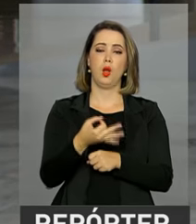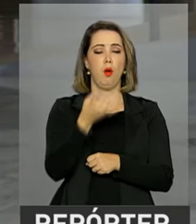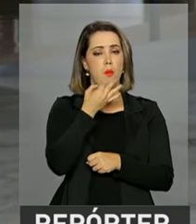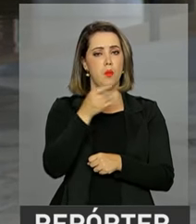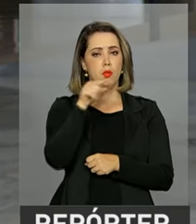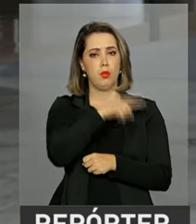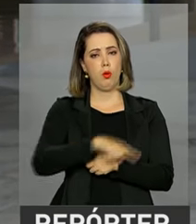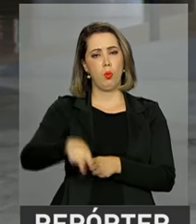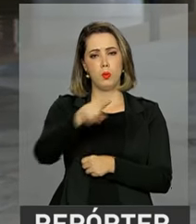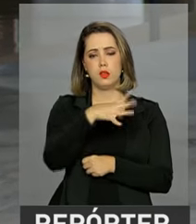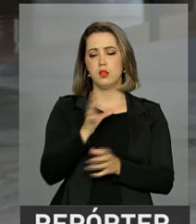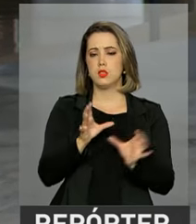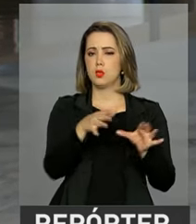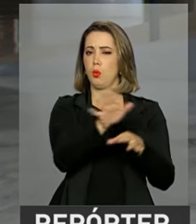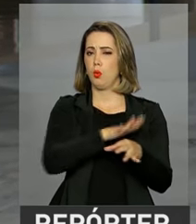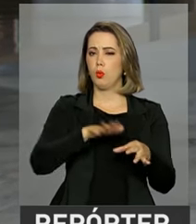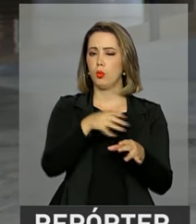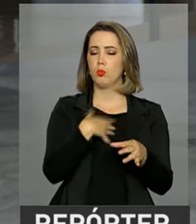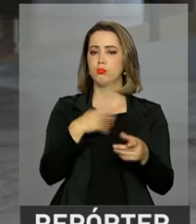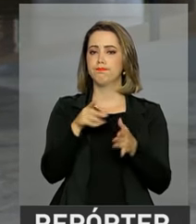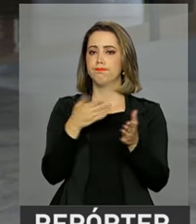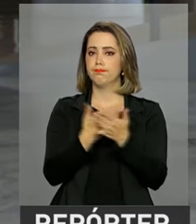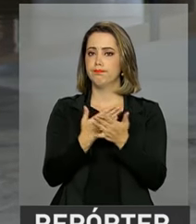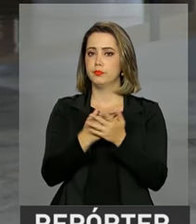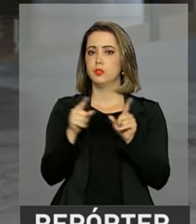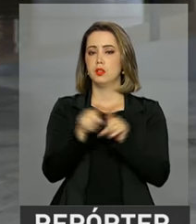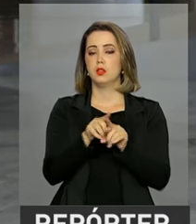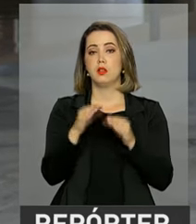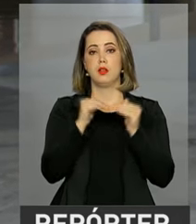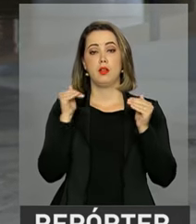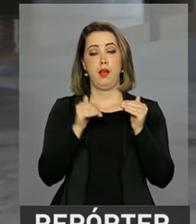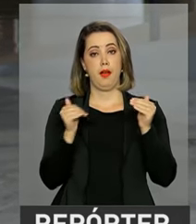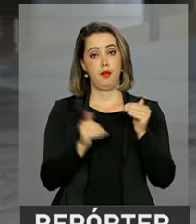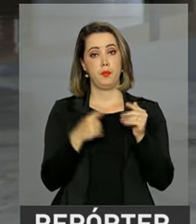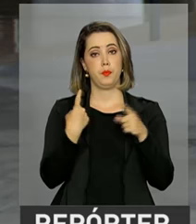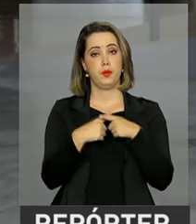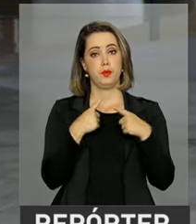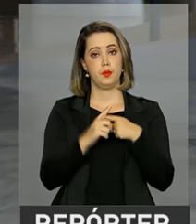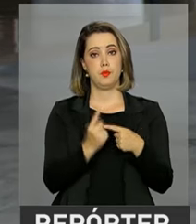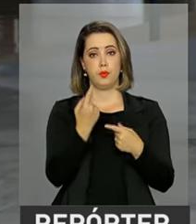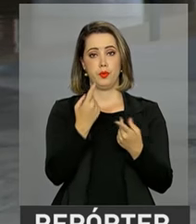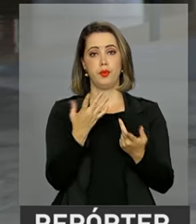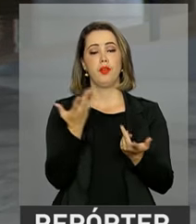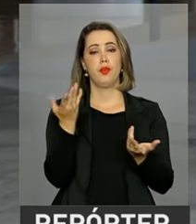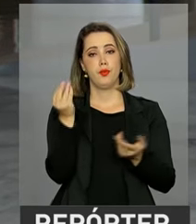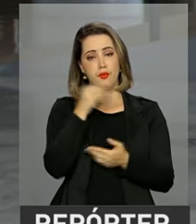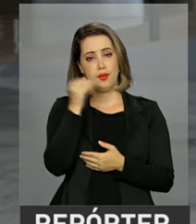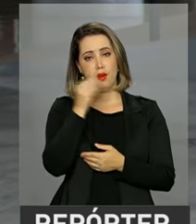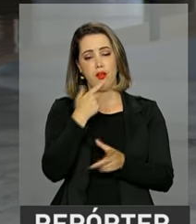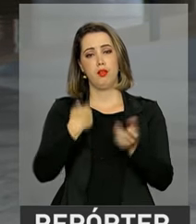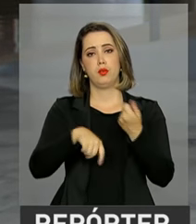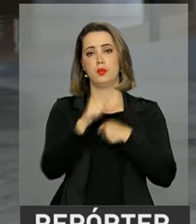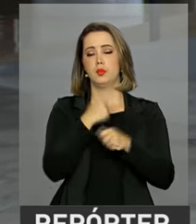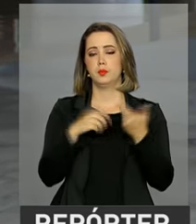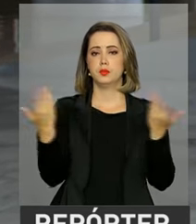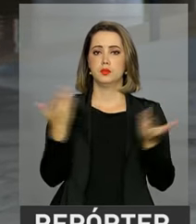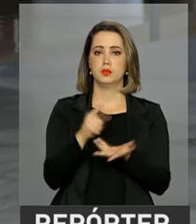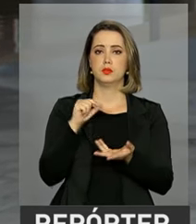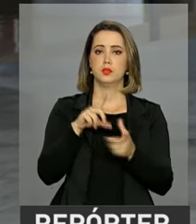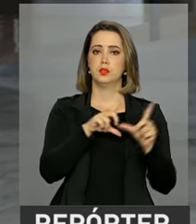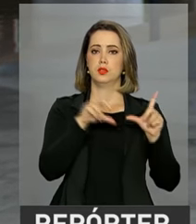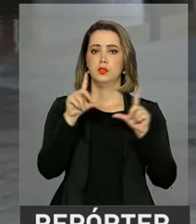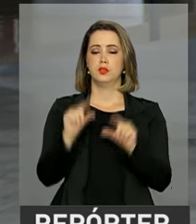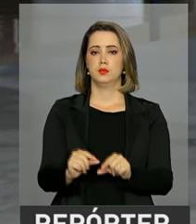desses analistas a selic deve cair por dois motivos pelo nível fraco da atividade econômica e pela tendência de